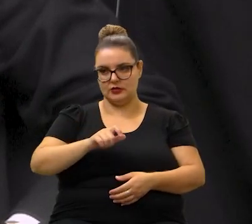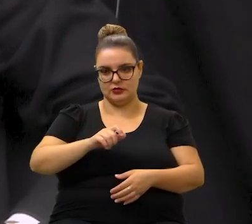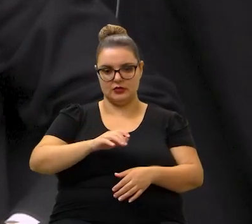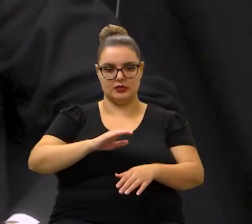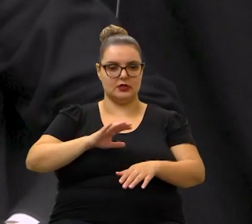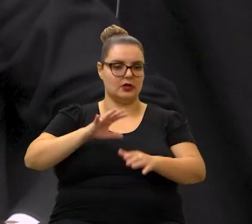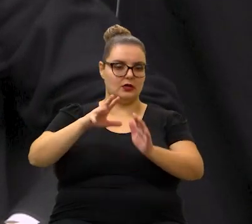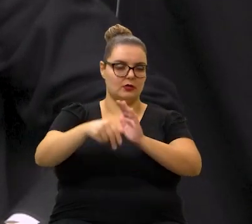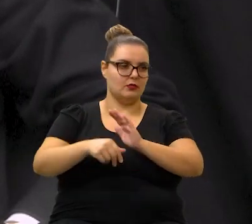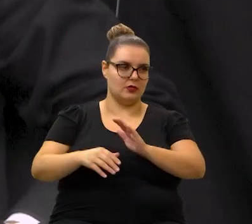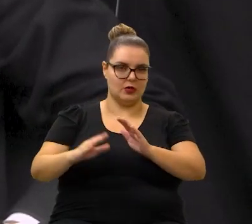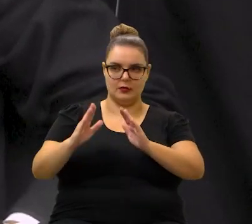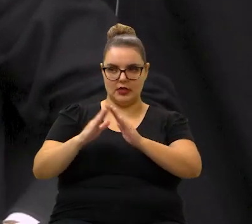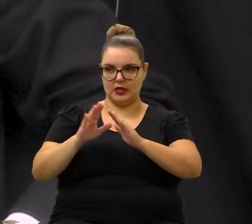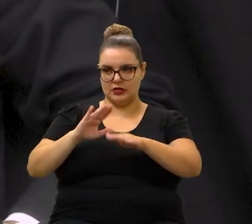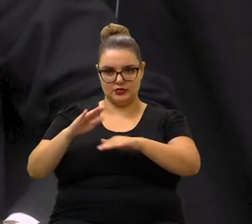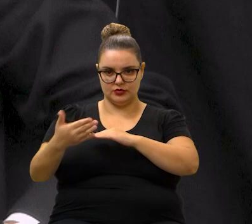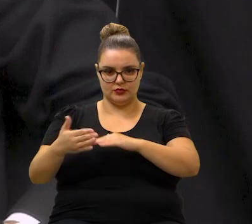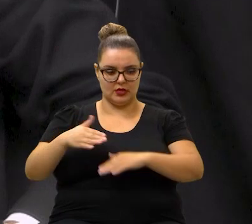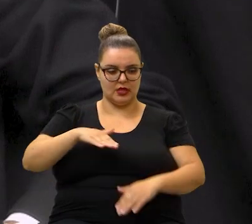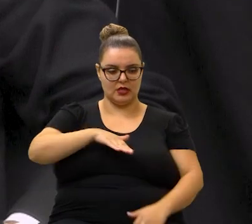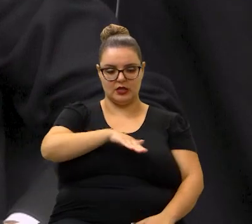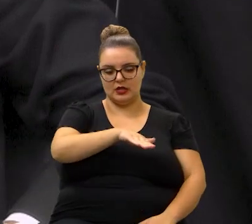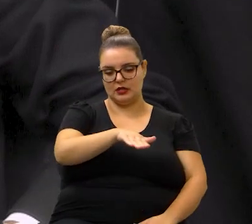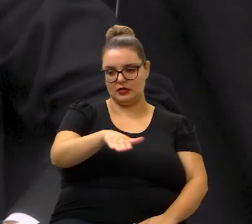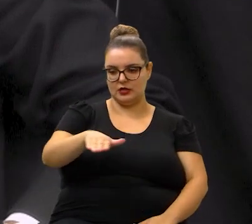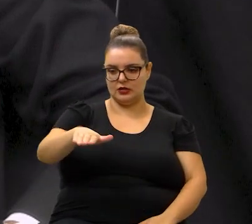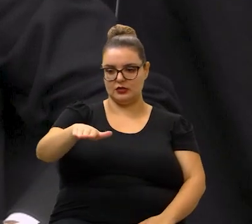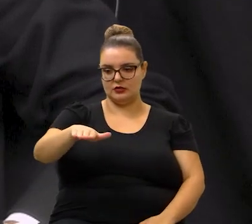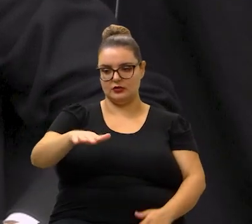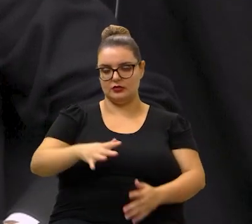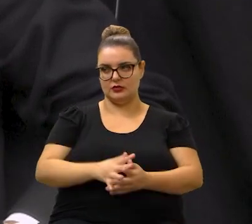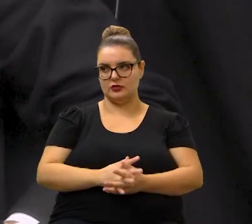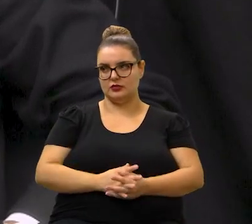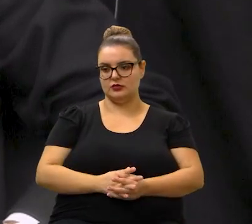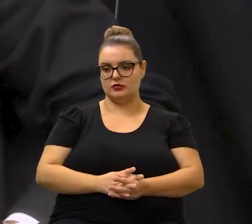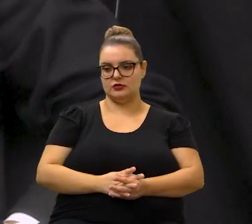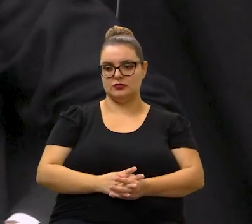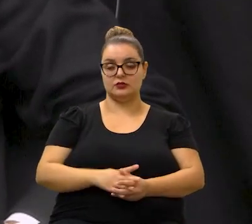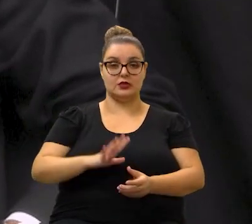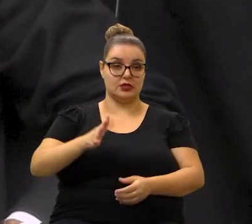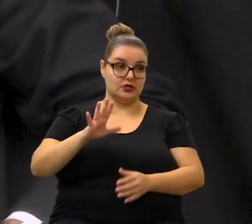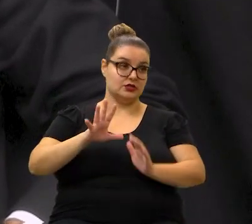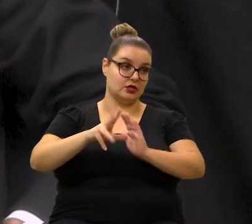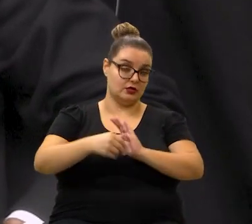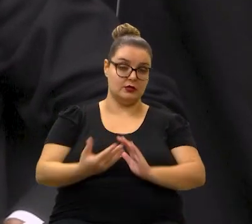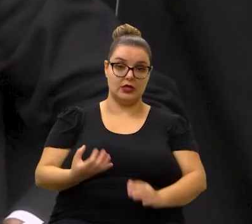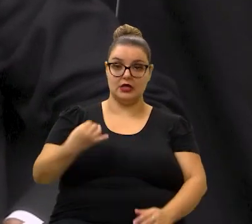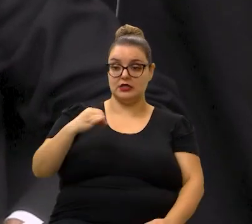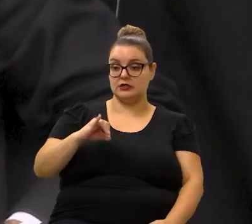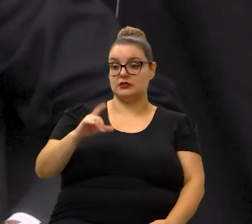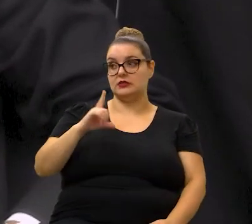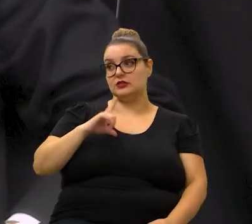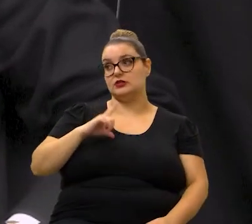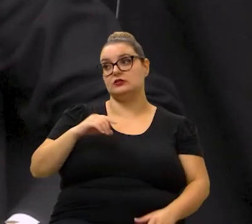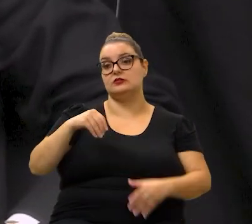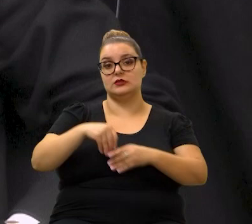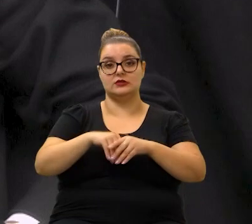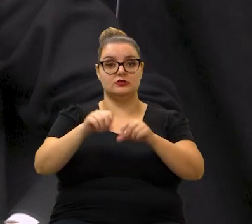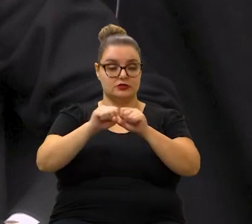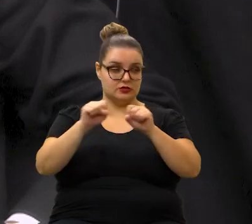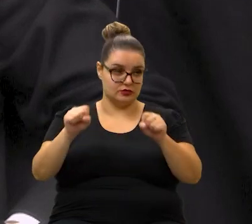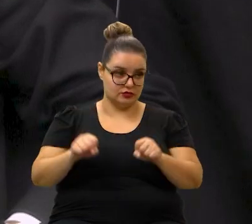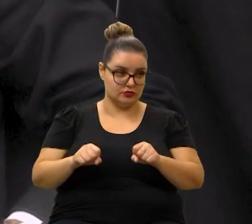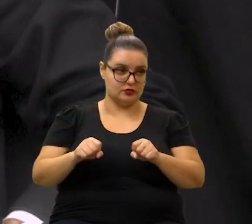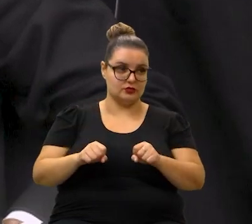do bairro tá entra um veículo que que já foi roubado então se ele tiver no sistema